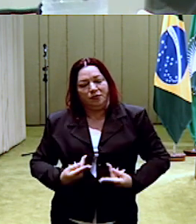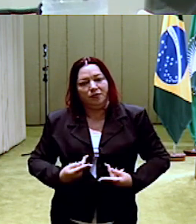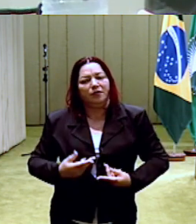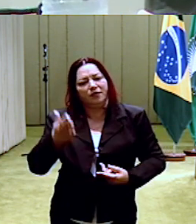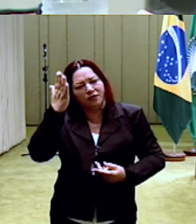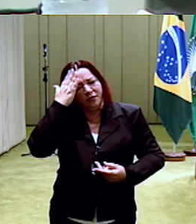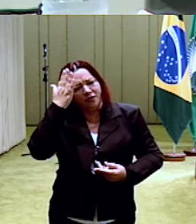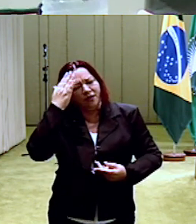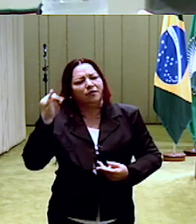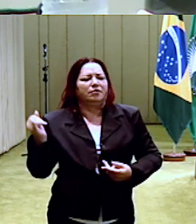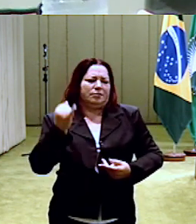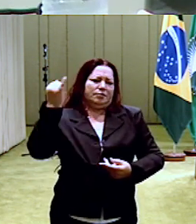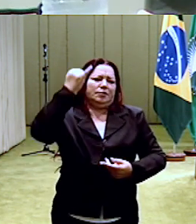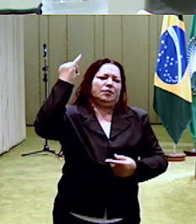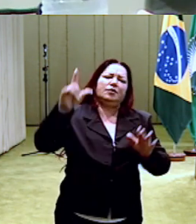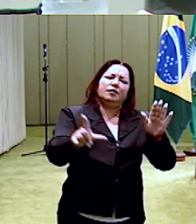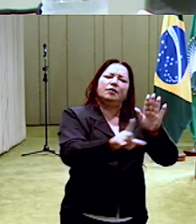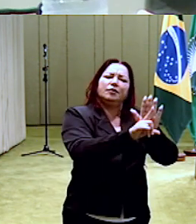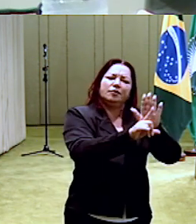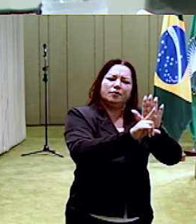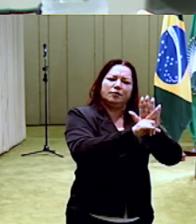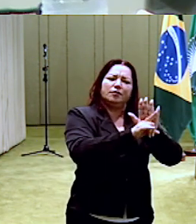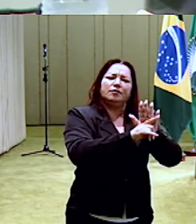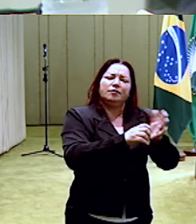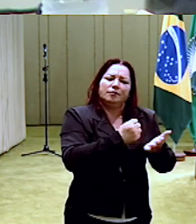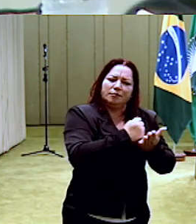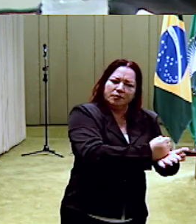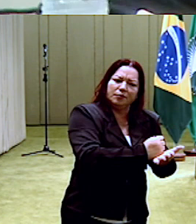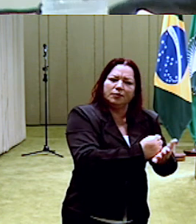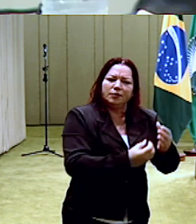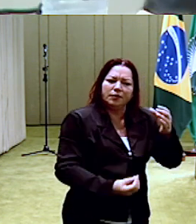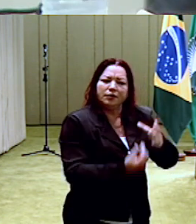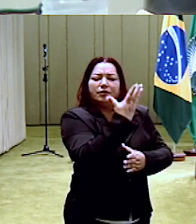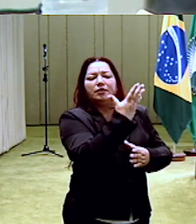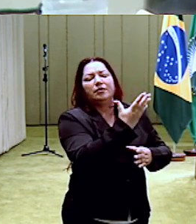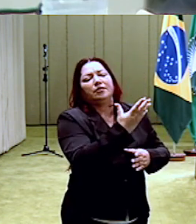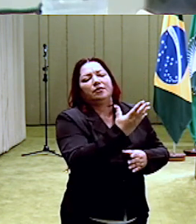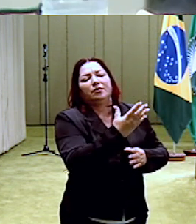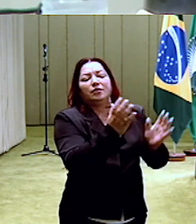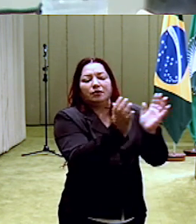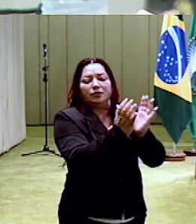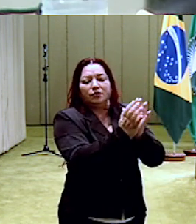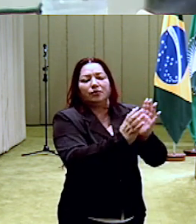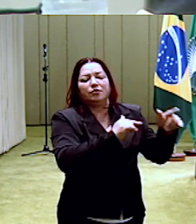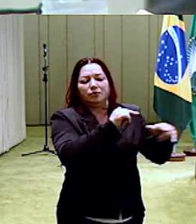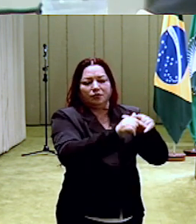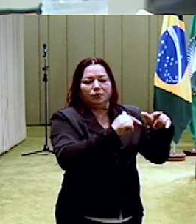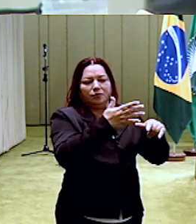importância das discussões acerca do projeto de lei e apoia a sua implementação e pretende que esse grupo de